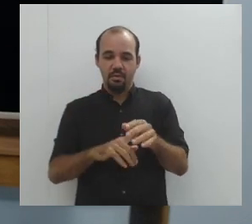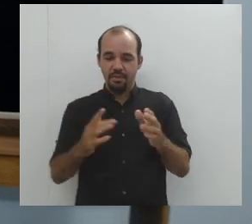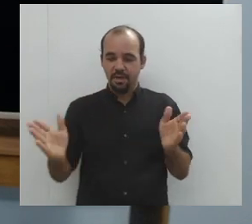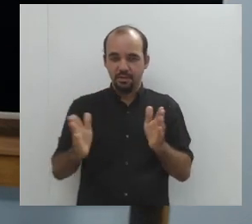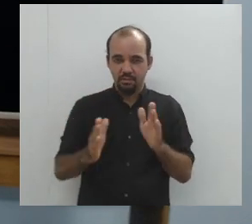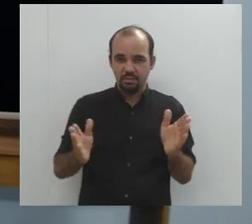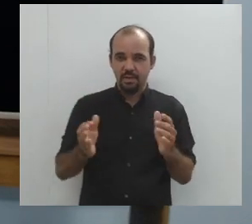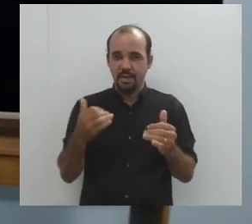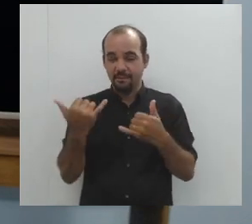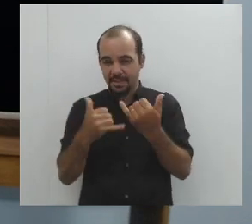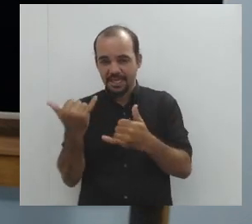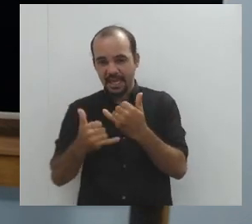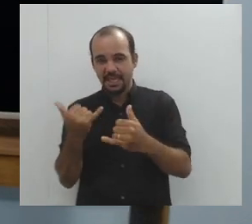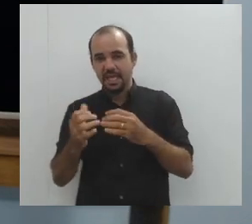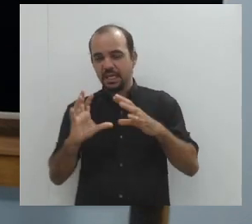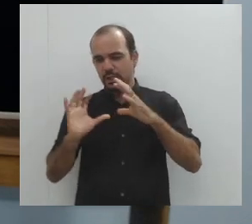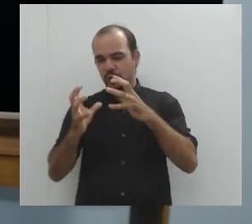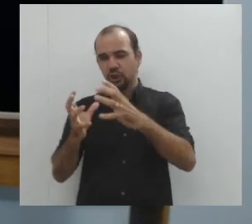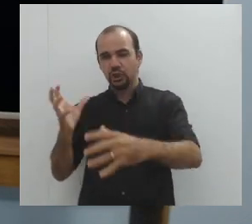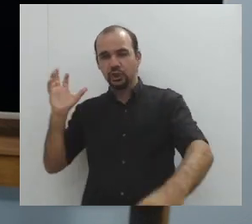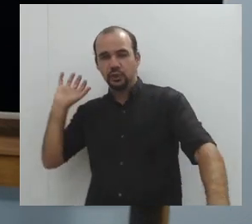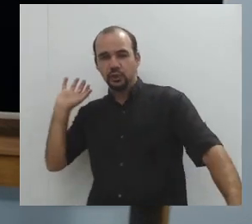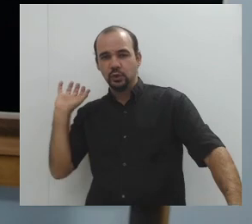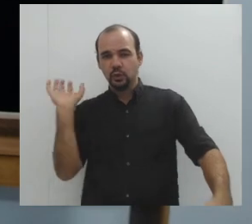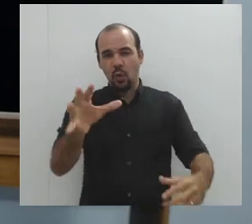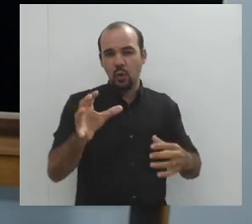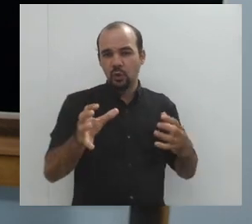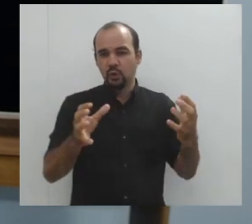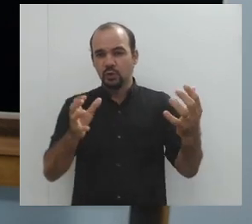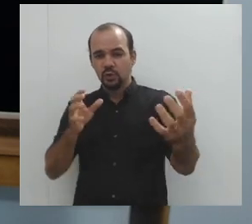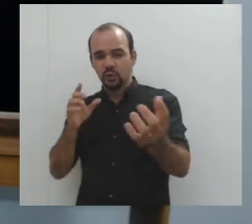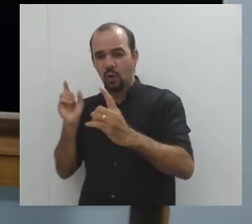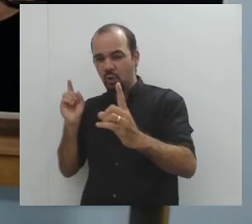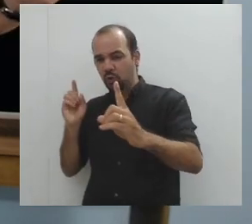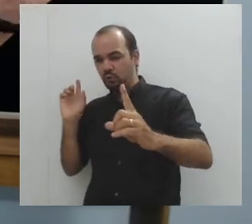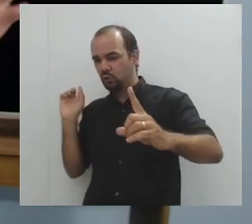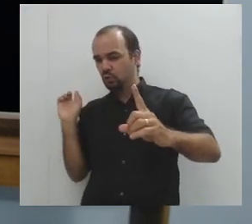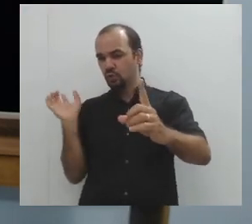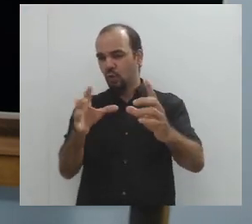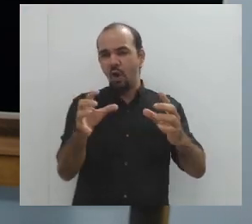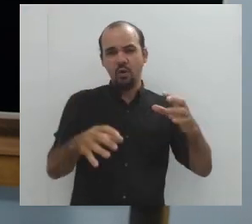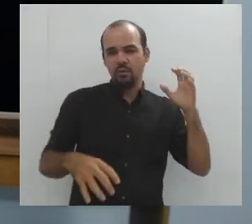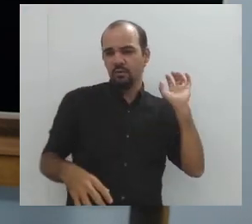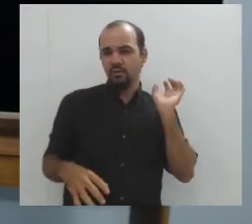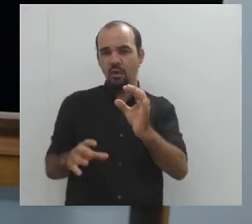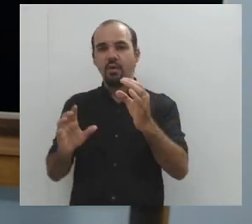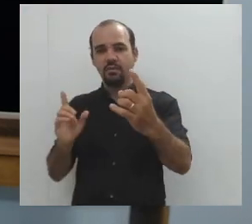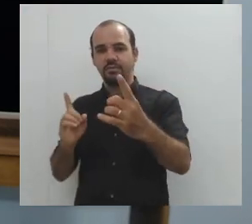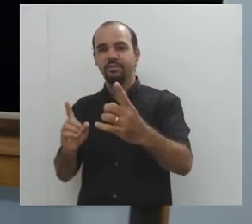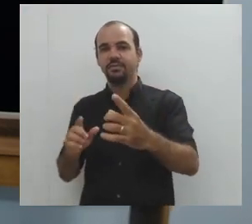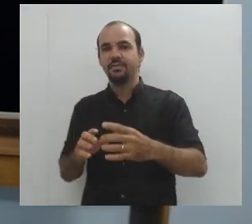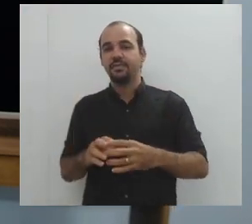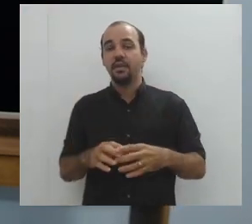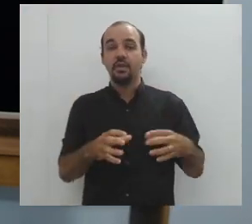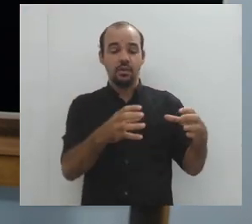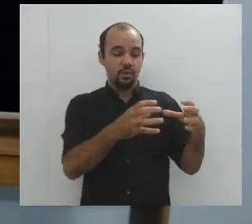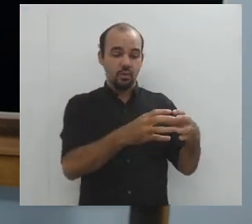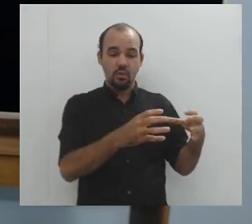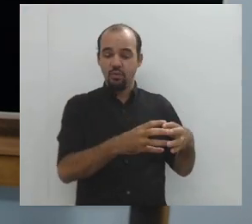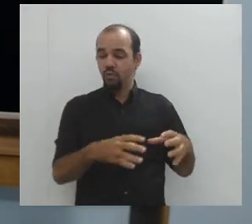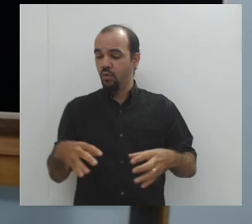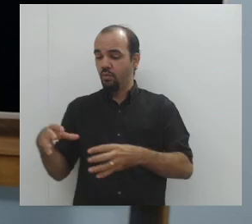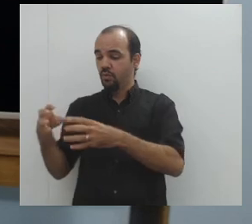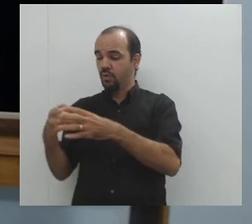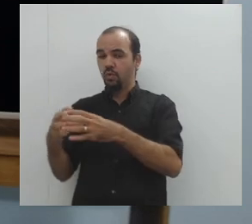exemplificar o queimado, que é bem famoso. Chega um grupo com um tipo de regra, outro grupo e tem aquela discussão.